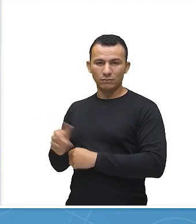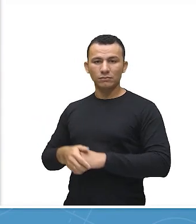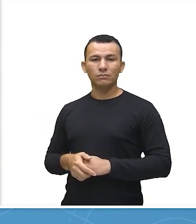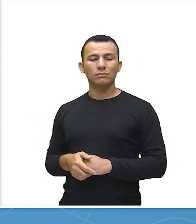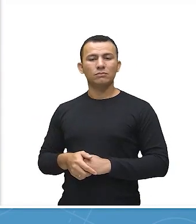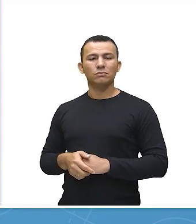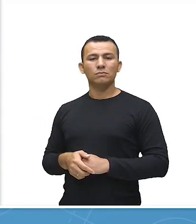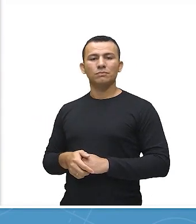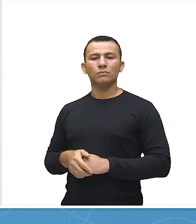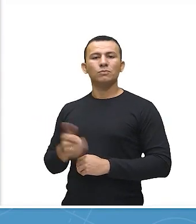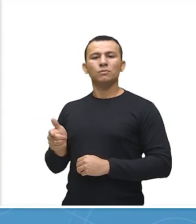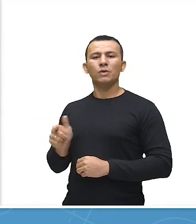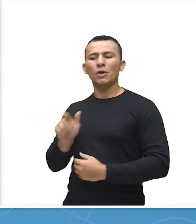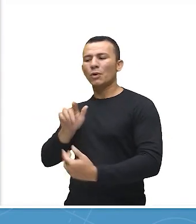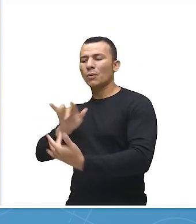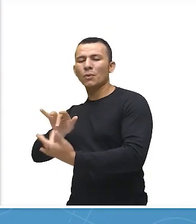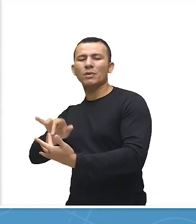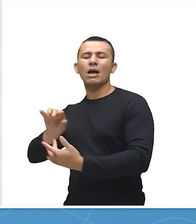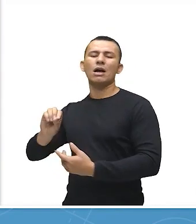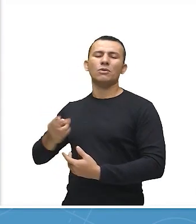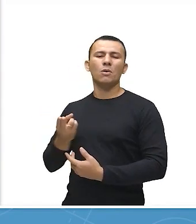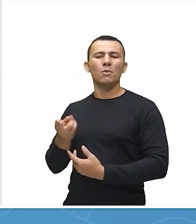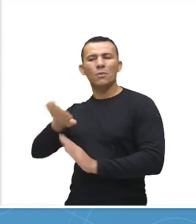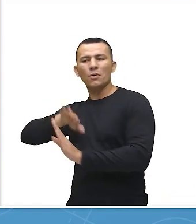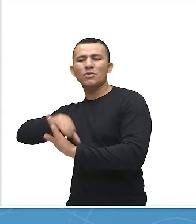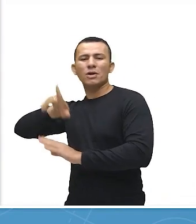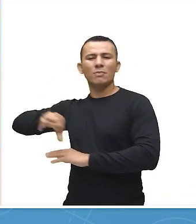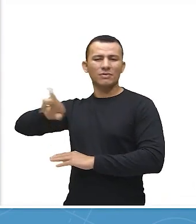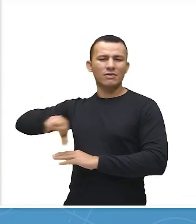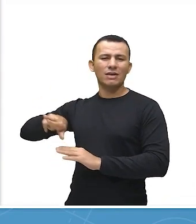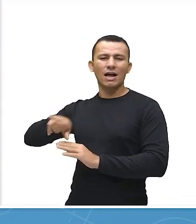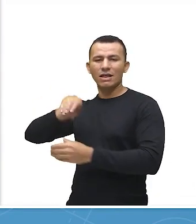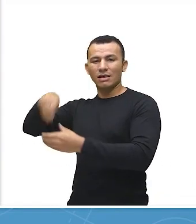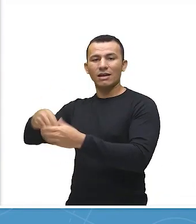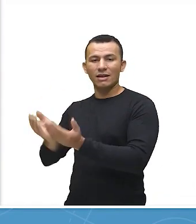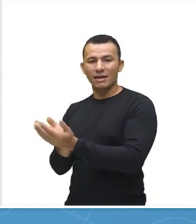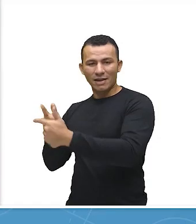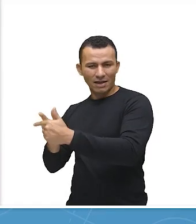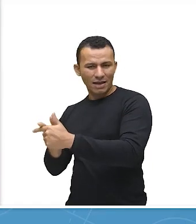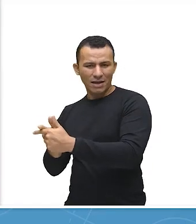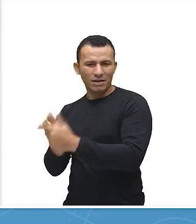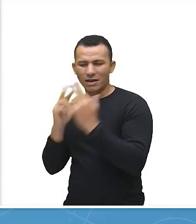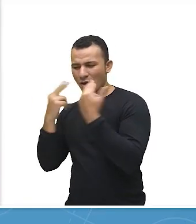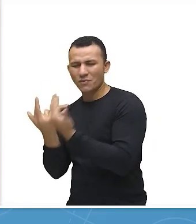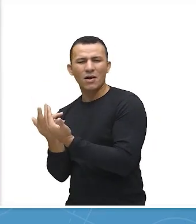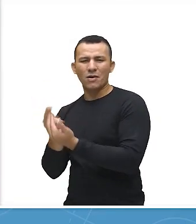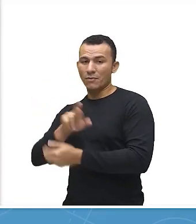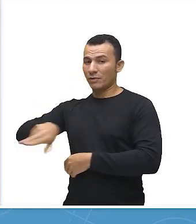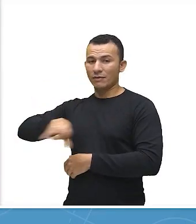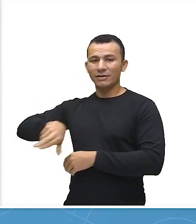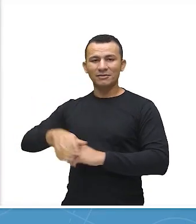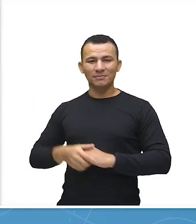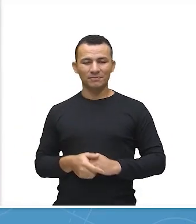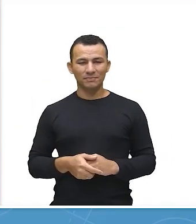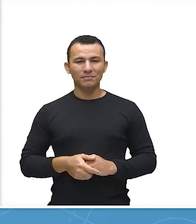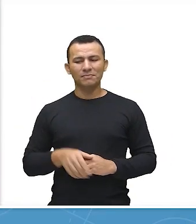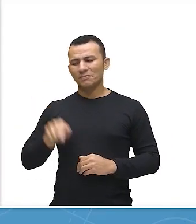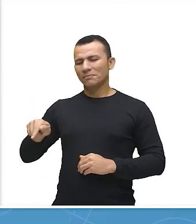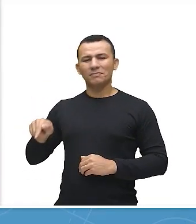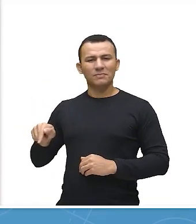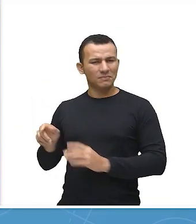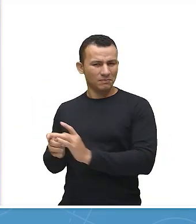Na questão, a gente perguntava quanto à função, né? Quanto à função, a gente pode classificar a música como